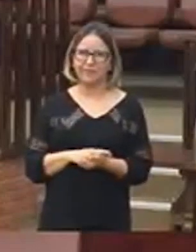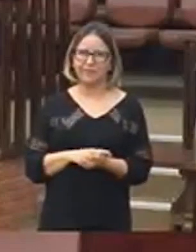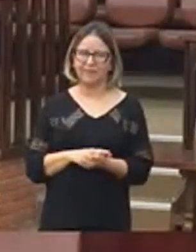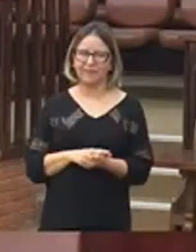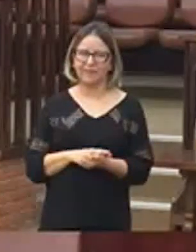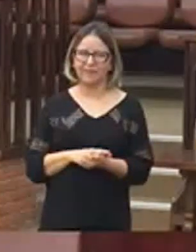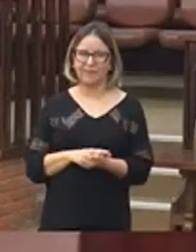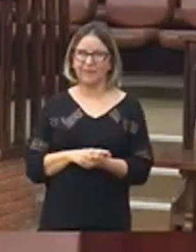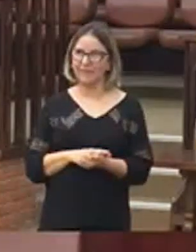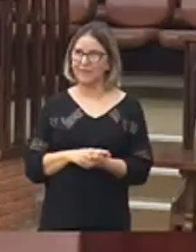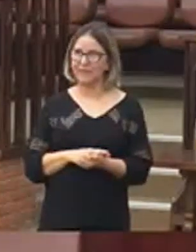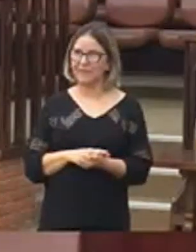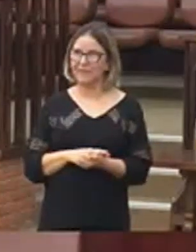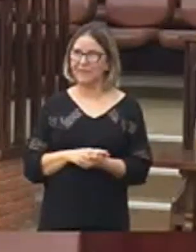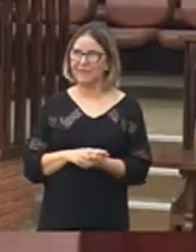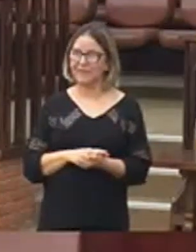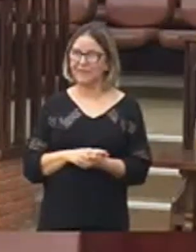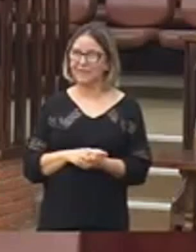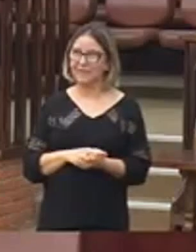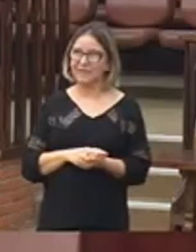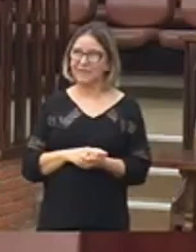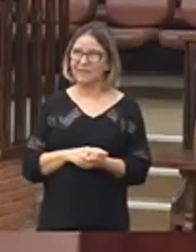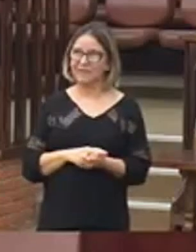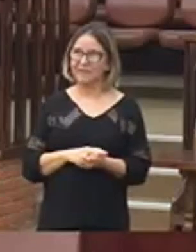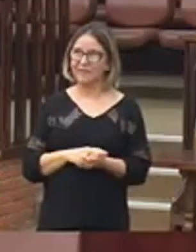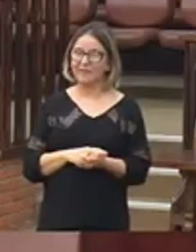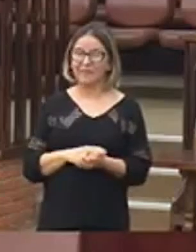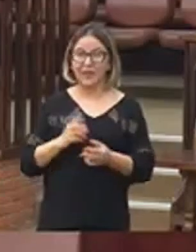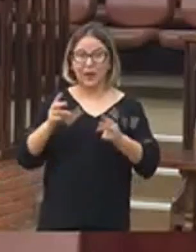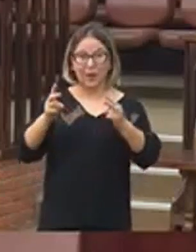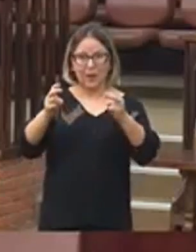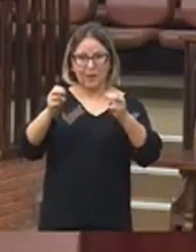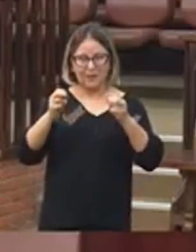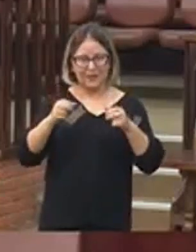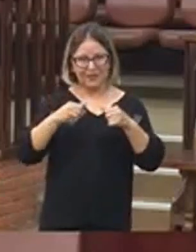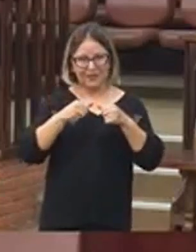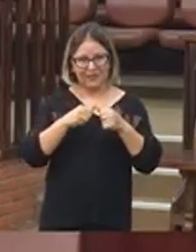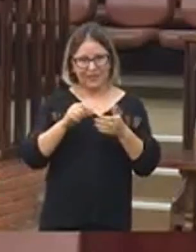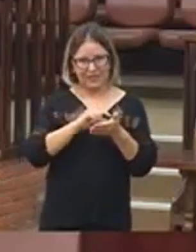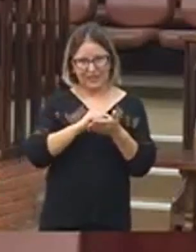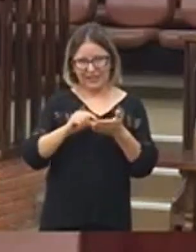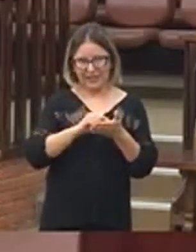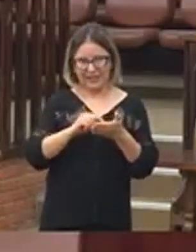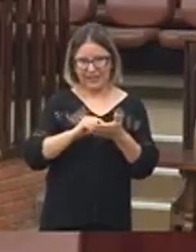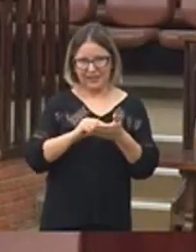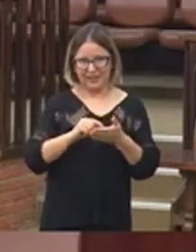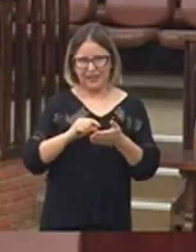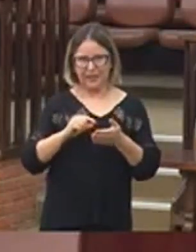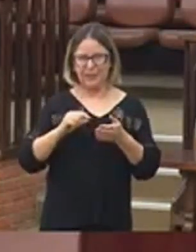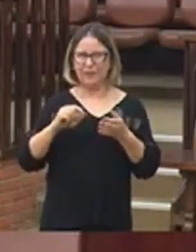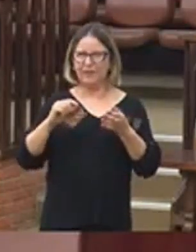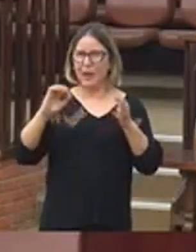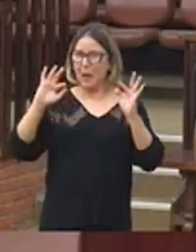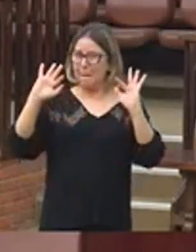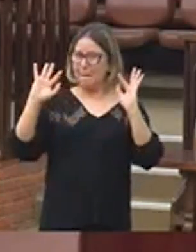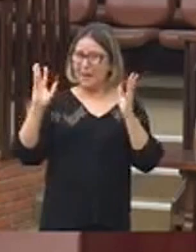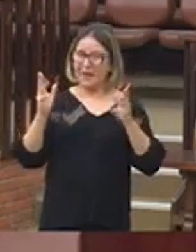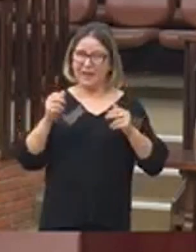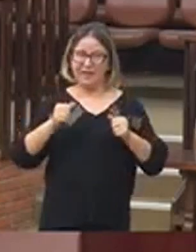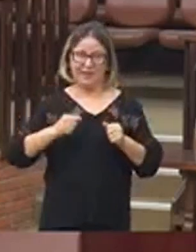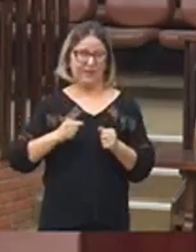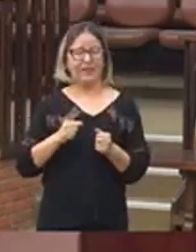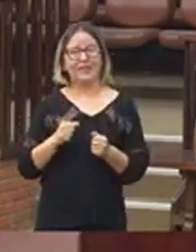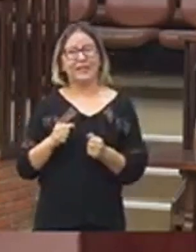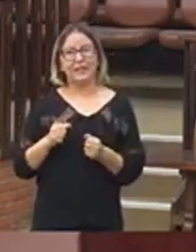Vamos olhando este texto que é maravilhoso. Que aquele homem de Deus, aquela mulher